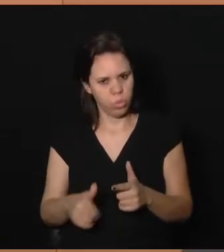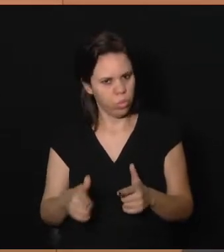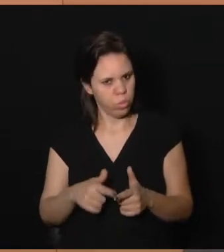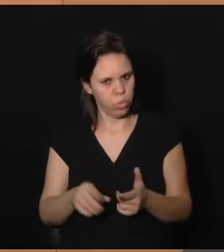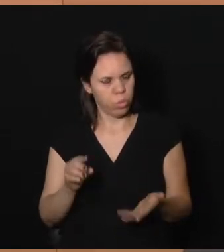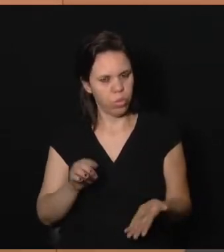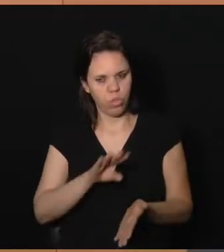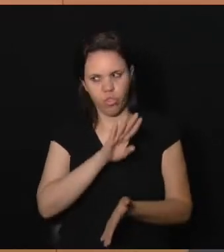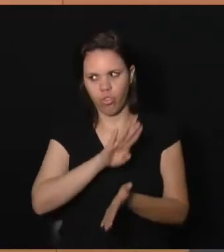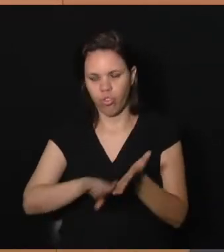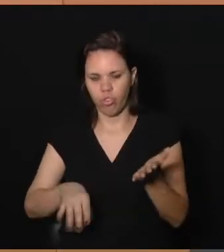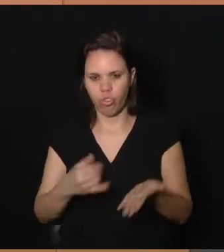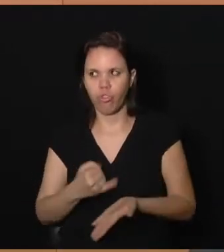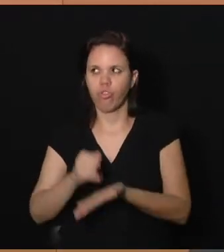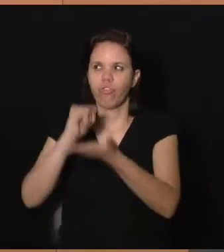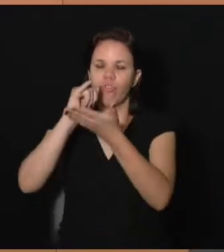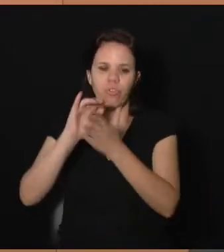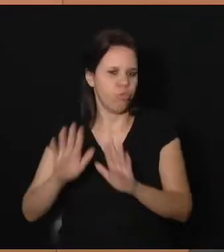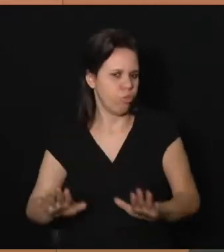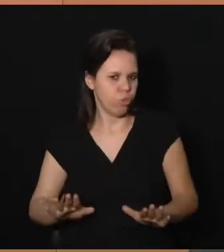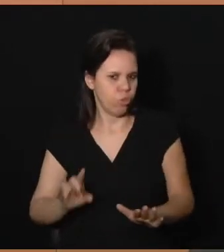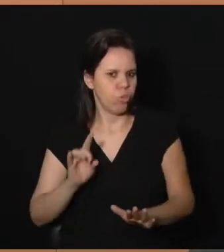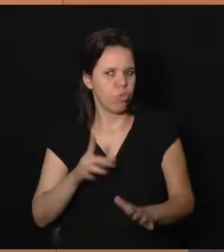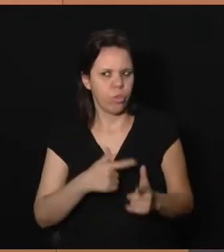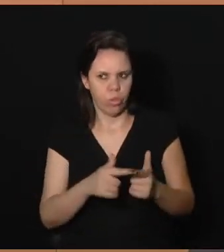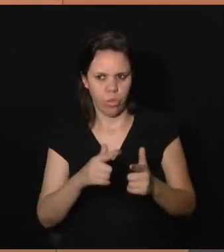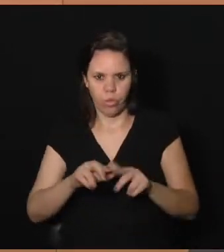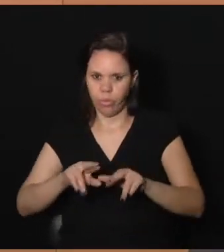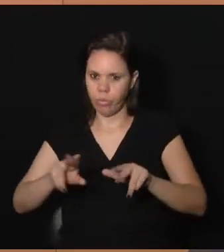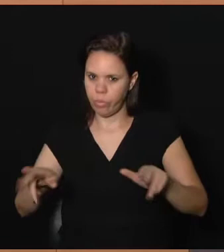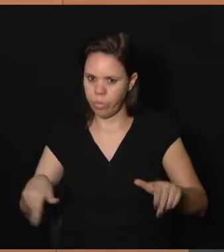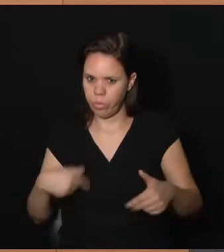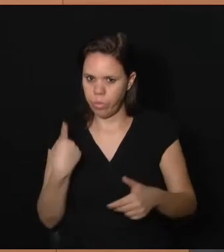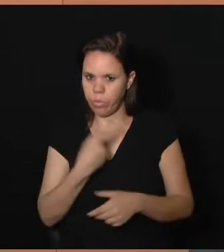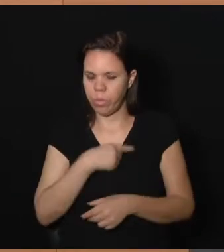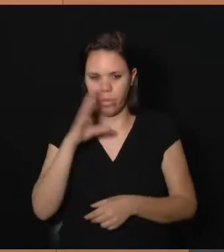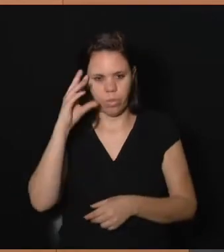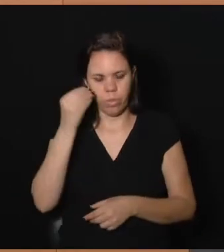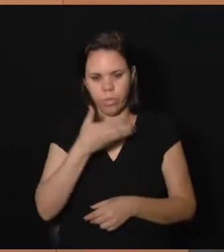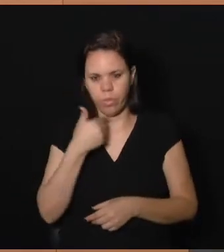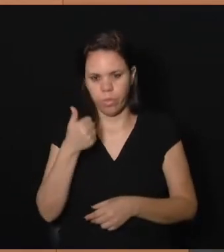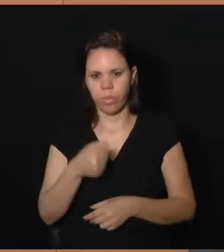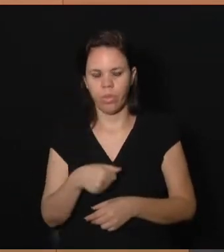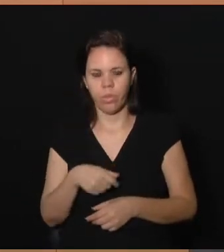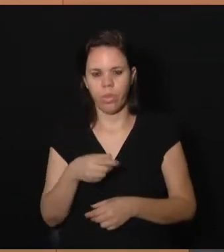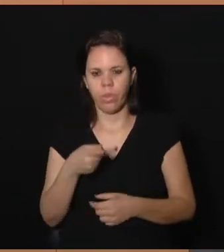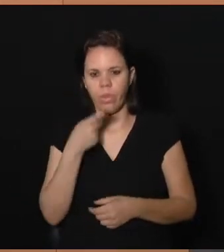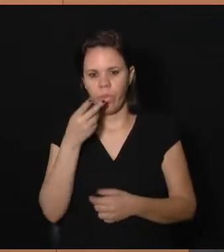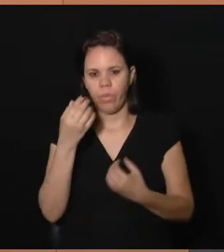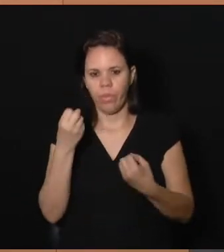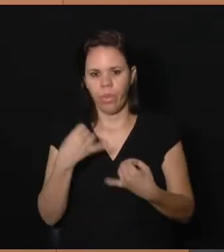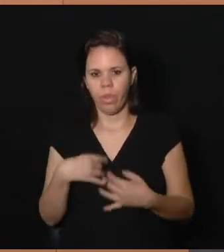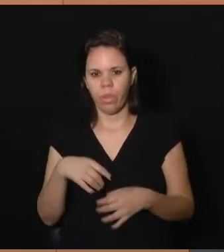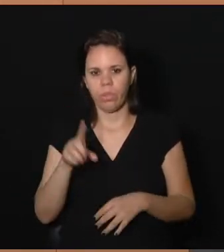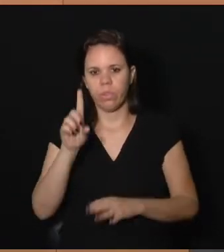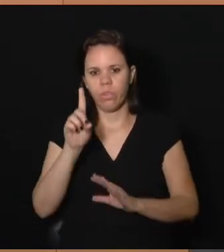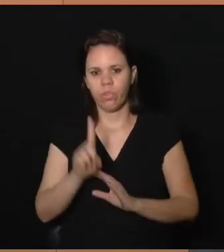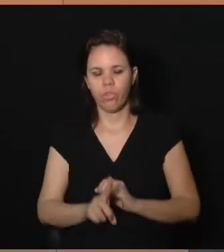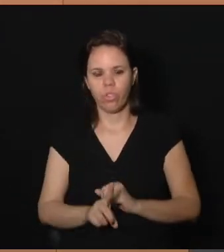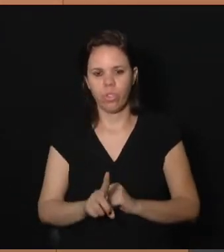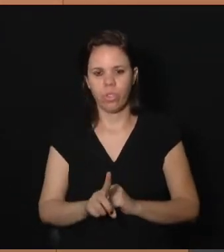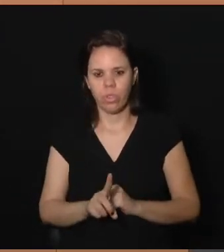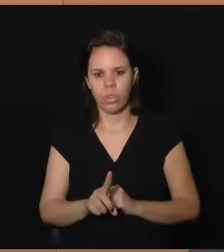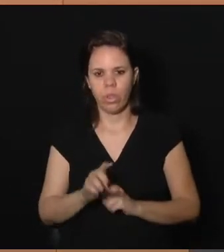isenção, né? Não é só tarifa, né? Então, a gente precisa entender melhor. Lá foi até falado pelo diretor da ABV, que é a